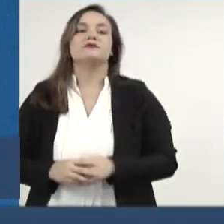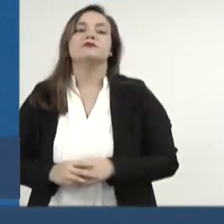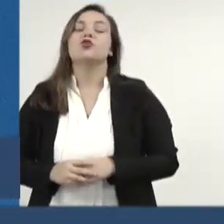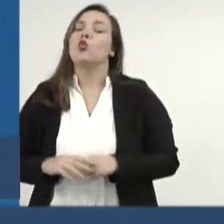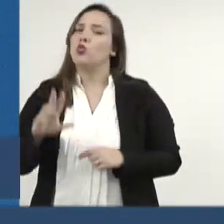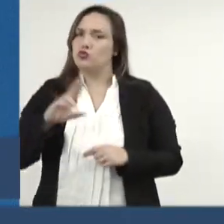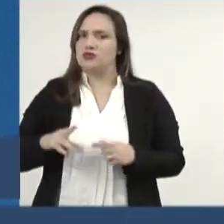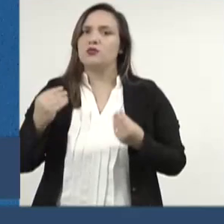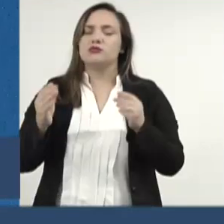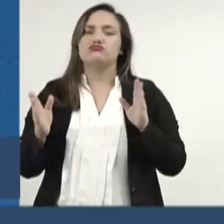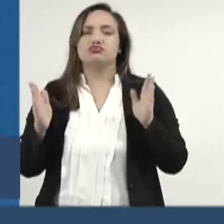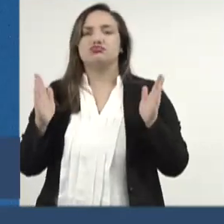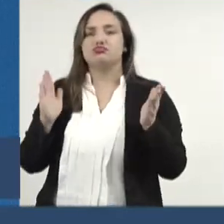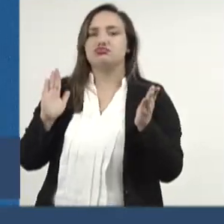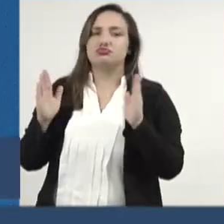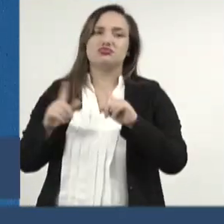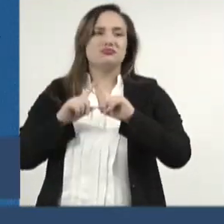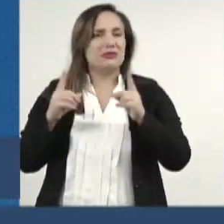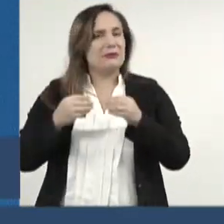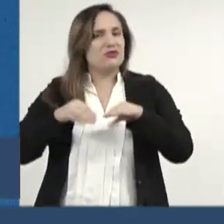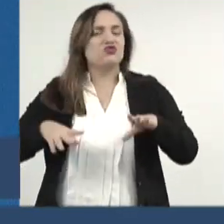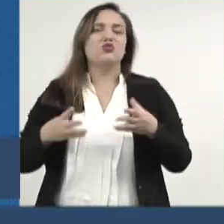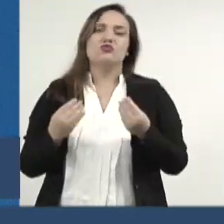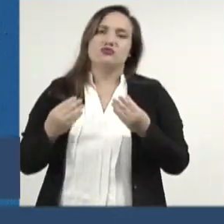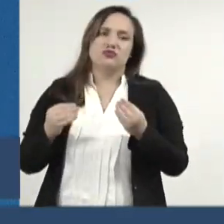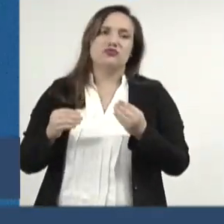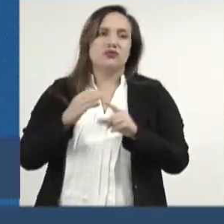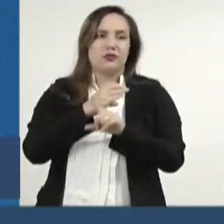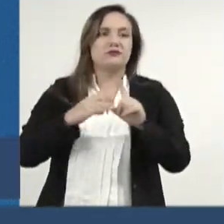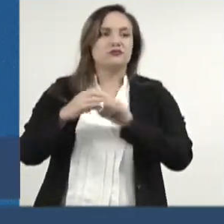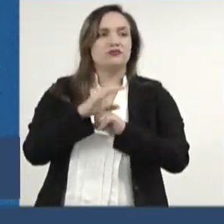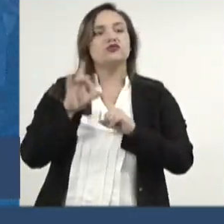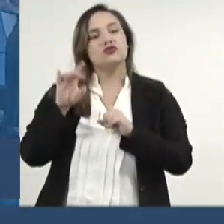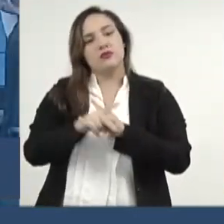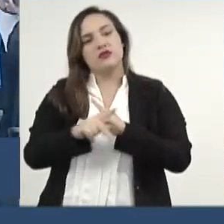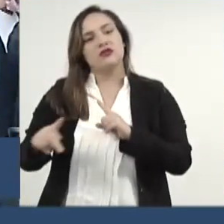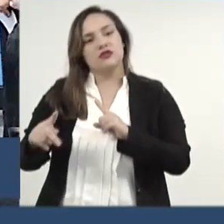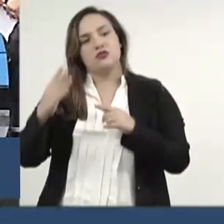condições, tem causado muito prejuízo para aquela comunidade local. Por hora era isso. Obrigada, presidente.